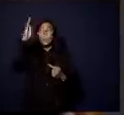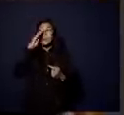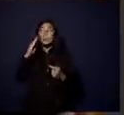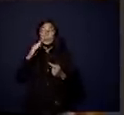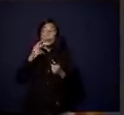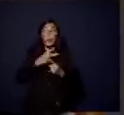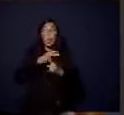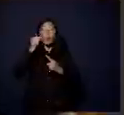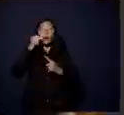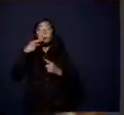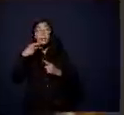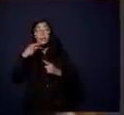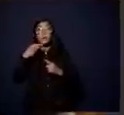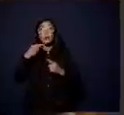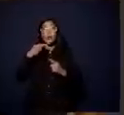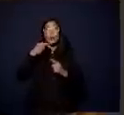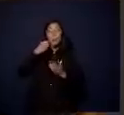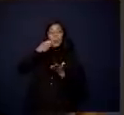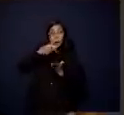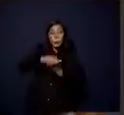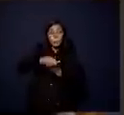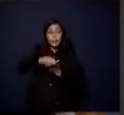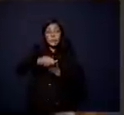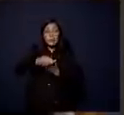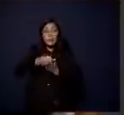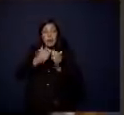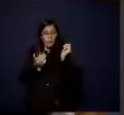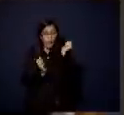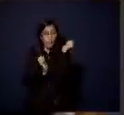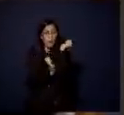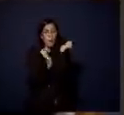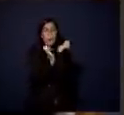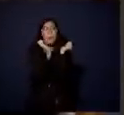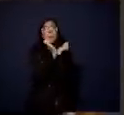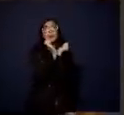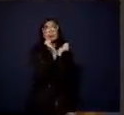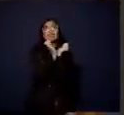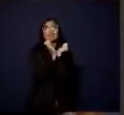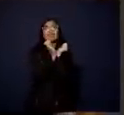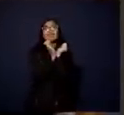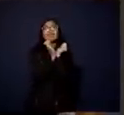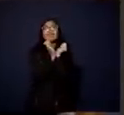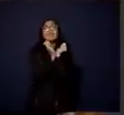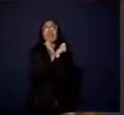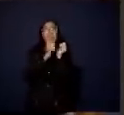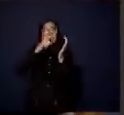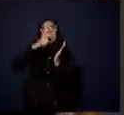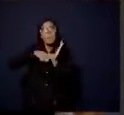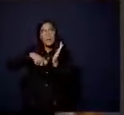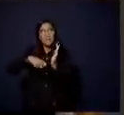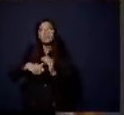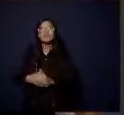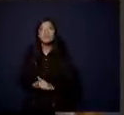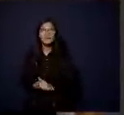gastas por uma empresa de porte médio para cumprir com a burocracia tributária Tá certo segundo